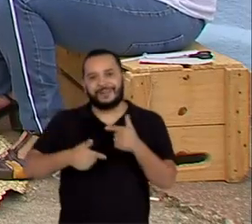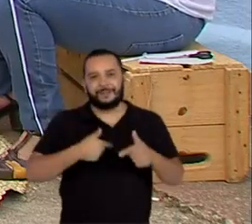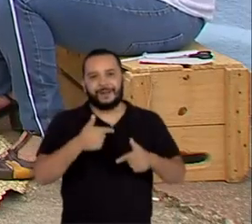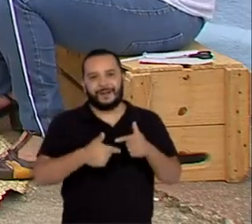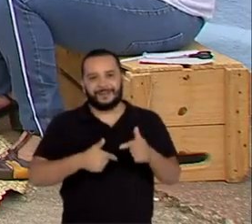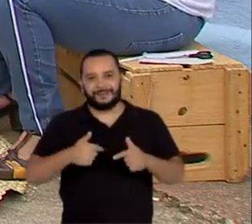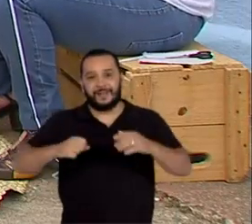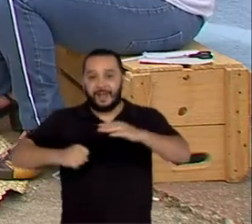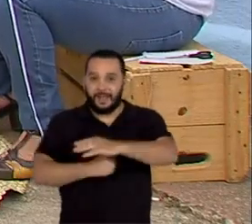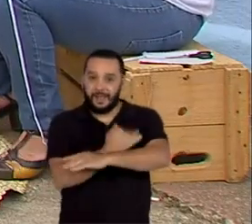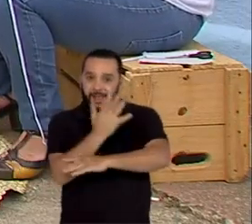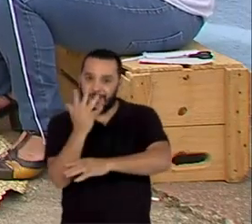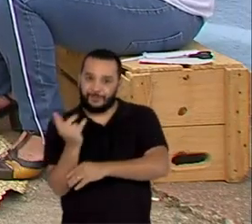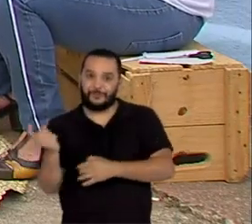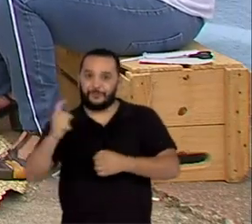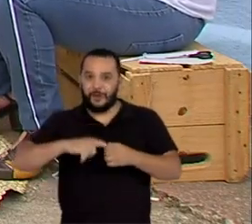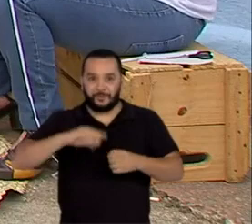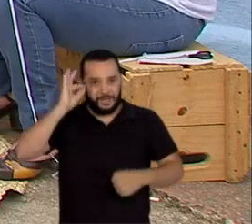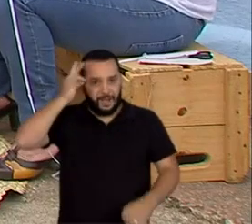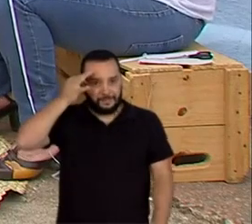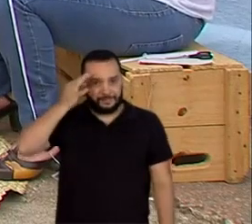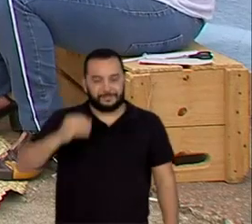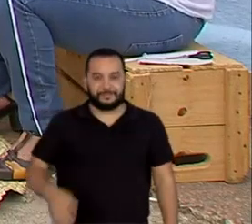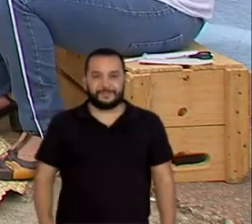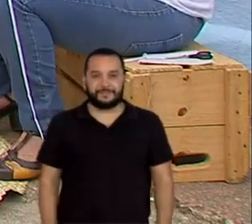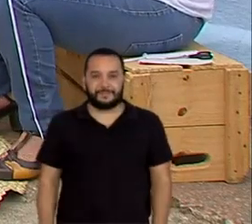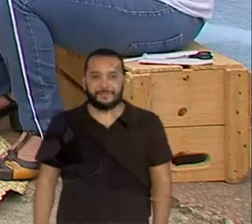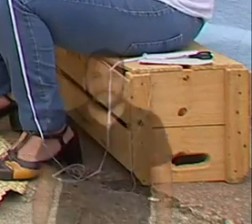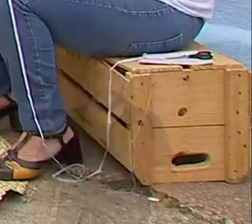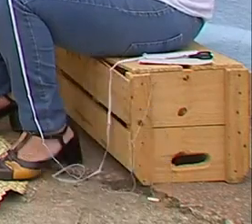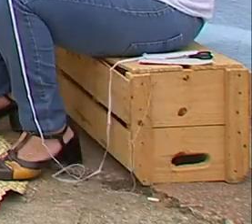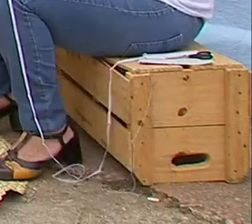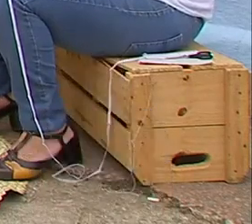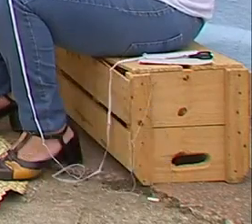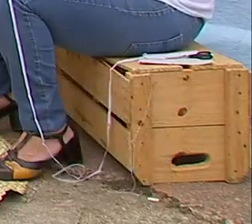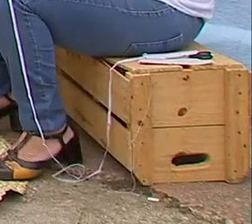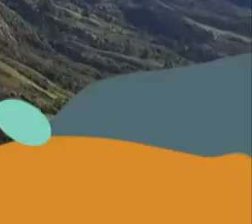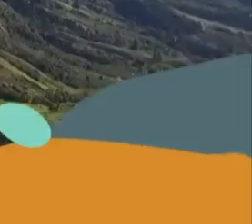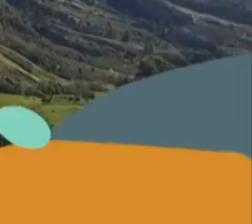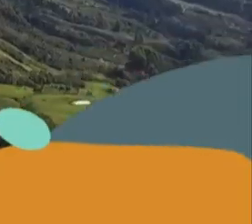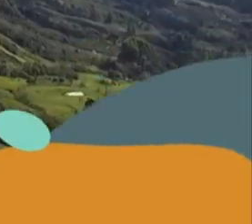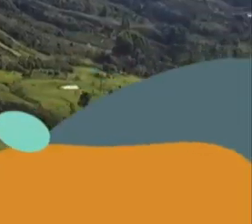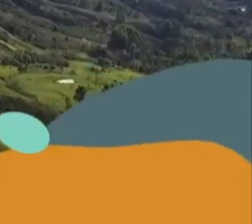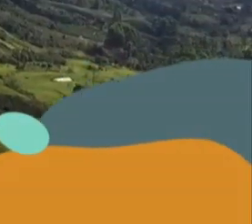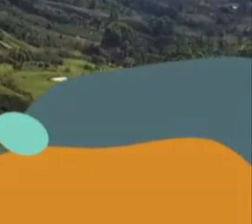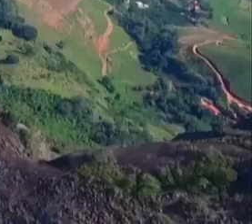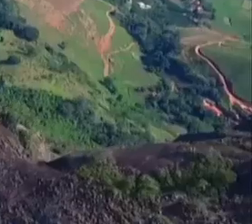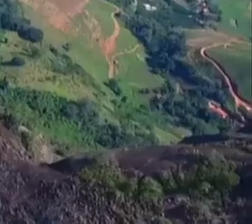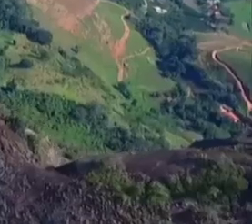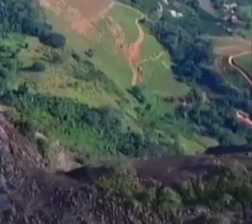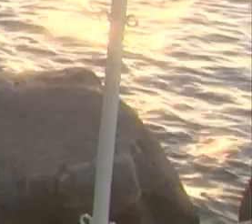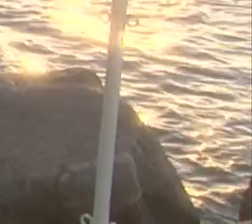O Repórter Eco volta logo mais. Eu bem que dizia, todo molhado.